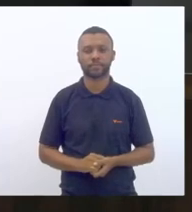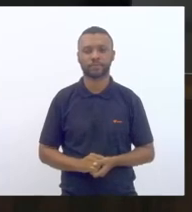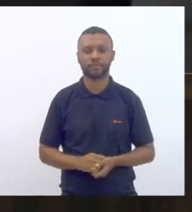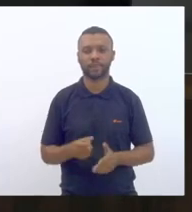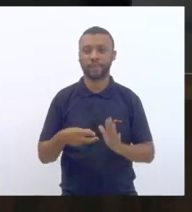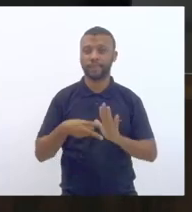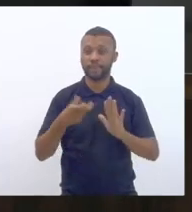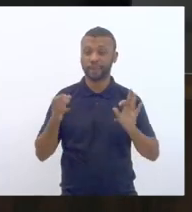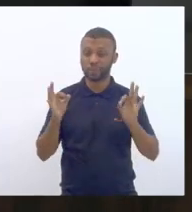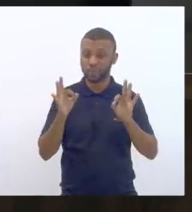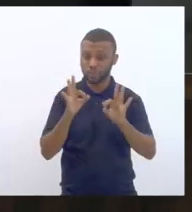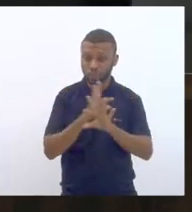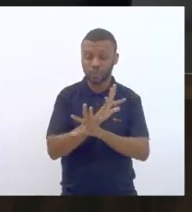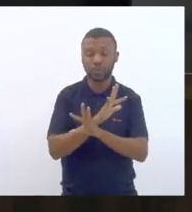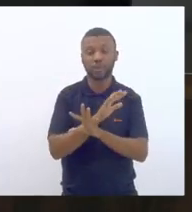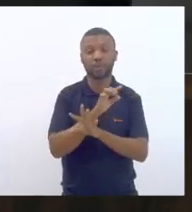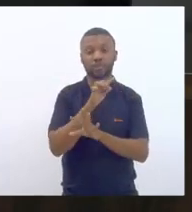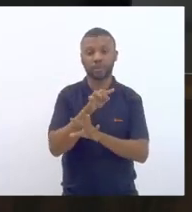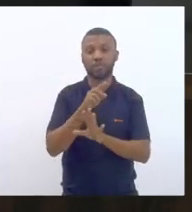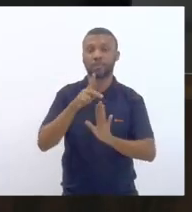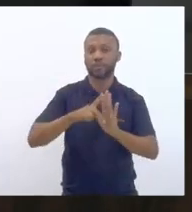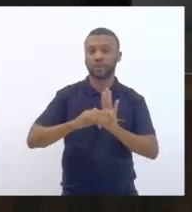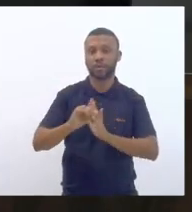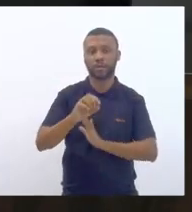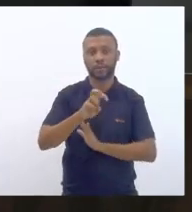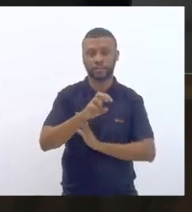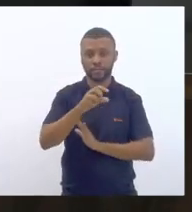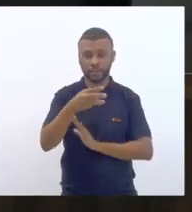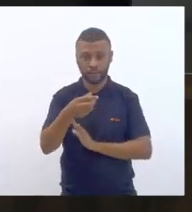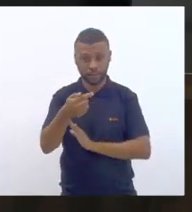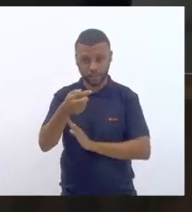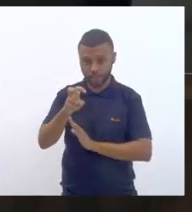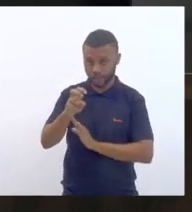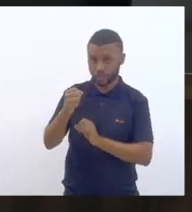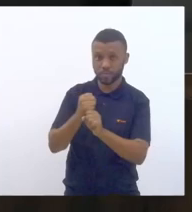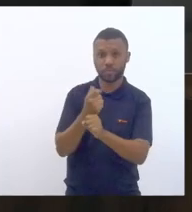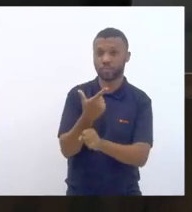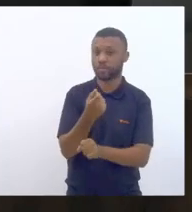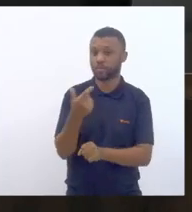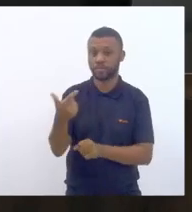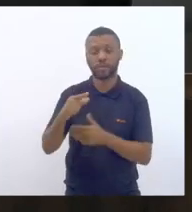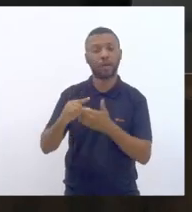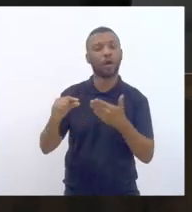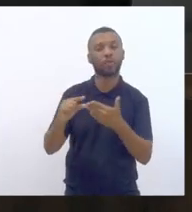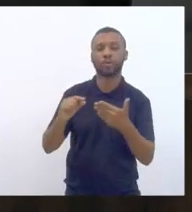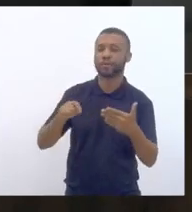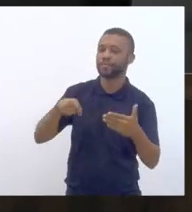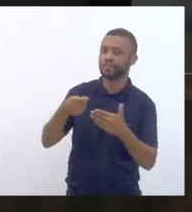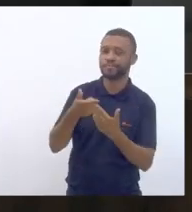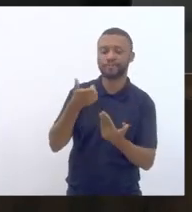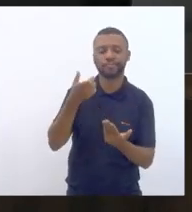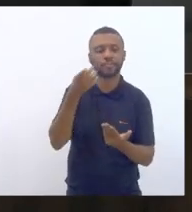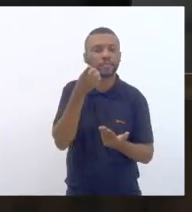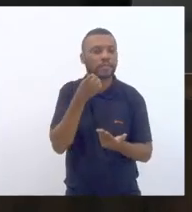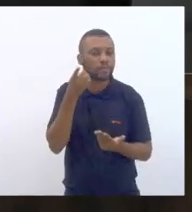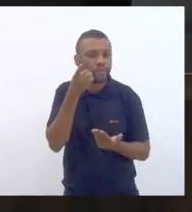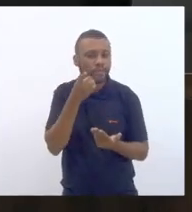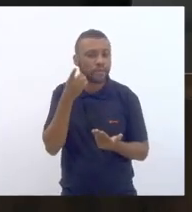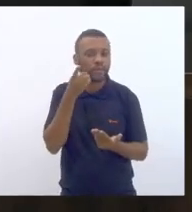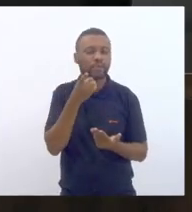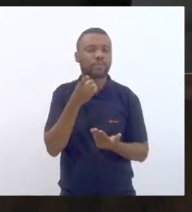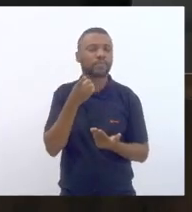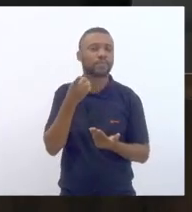Veto total aposto ao projeto de lei 5375 de 22, de autoria